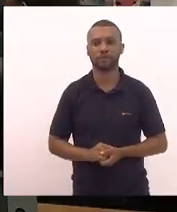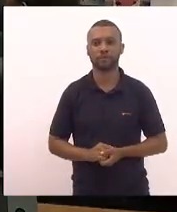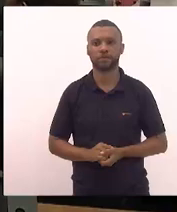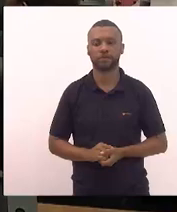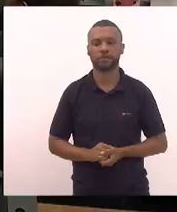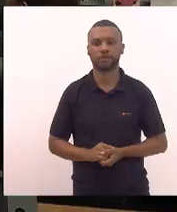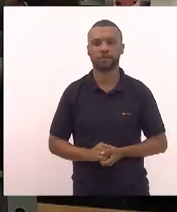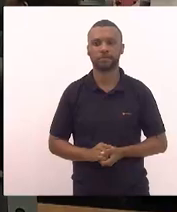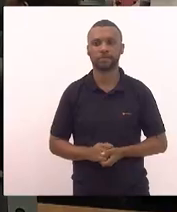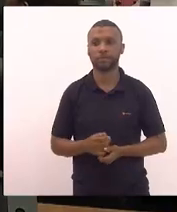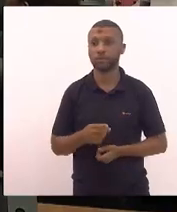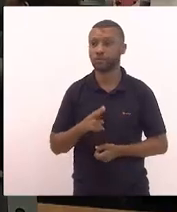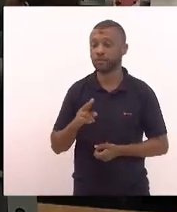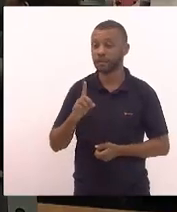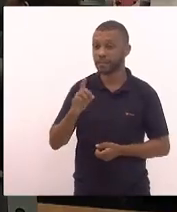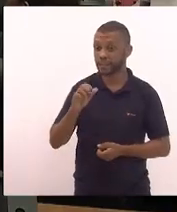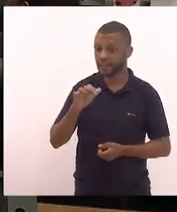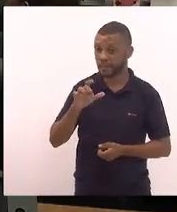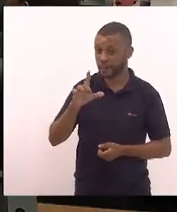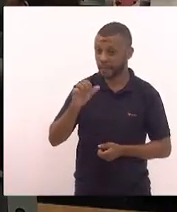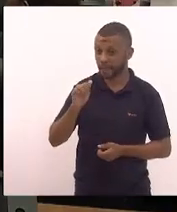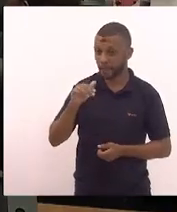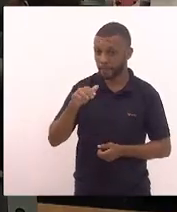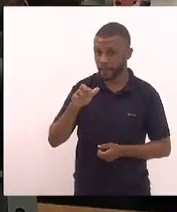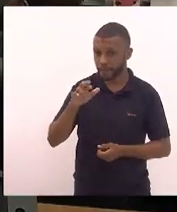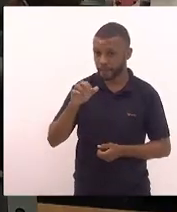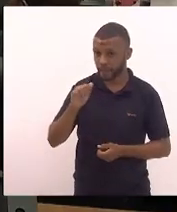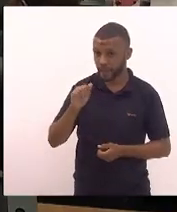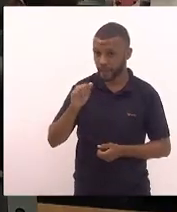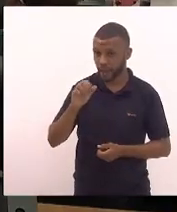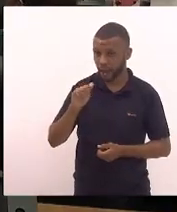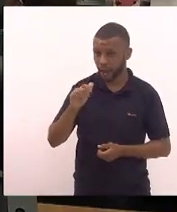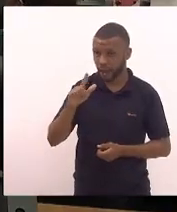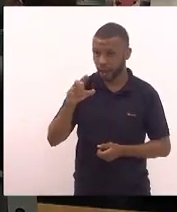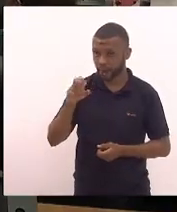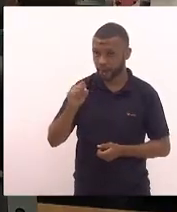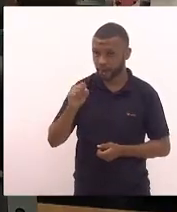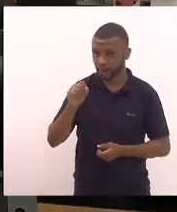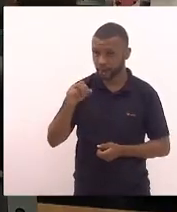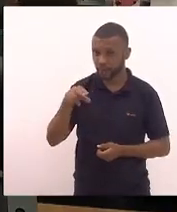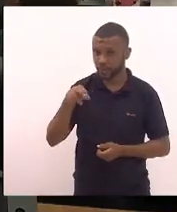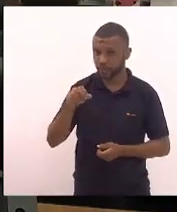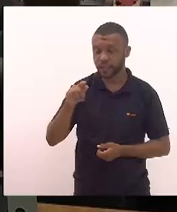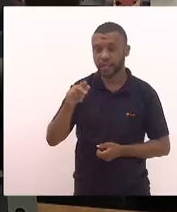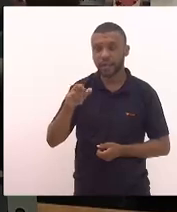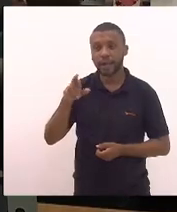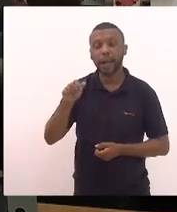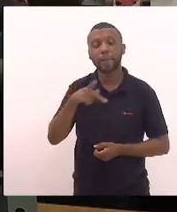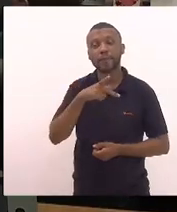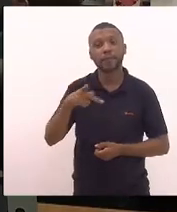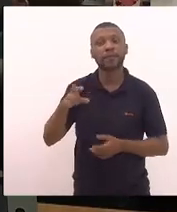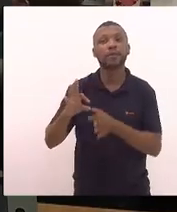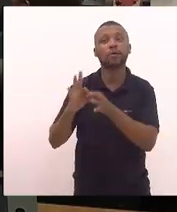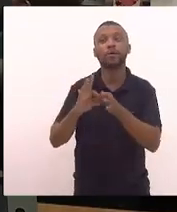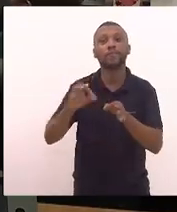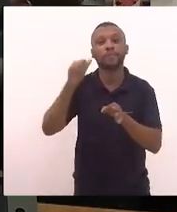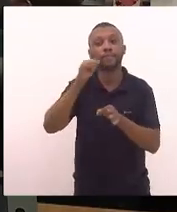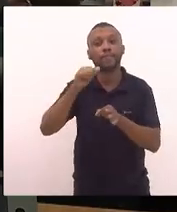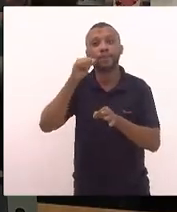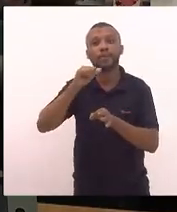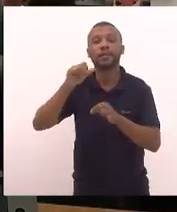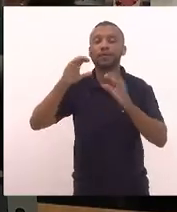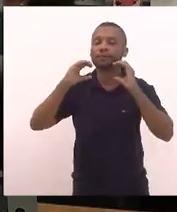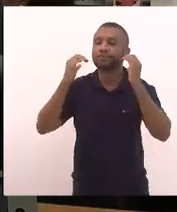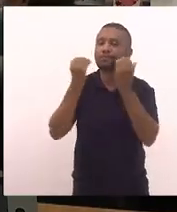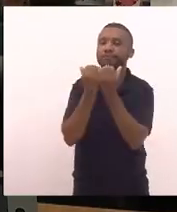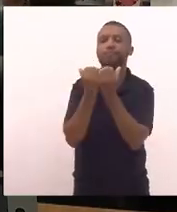Senhora Daniela Maria Alves Nogueira. Daniela Maria Alves Nogueira é presidente da União Feminina da Convenção do